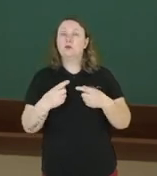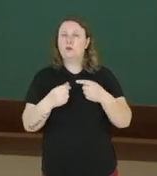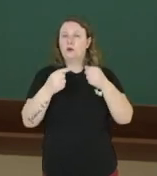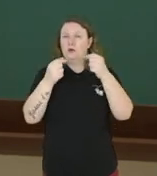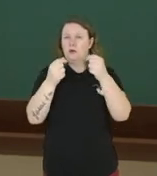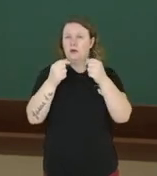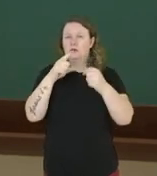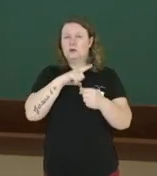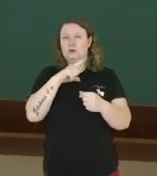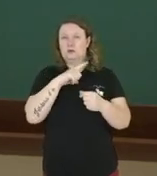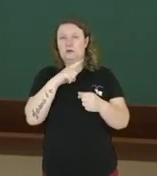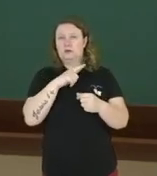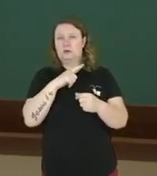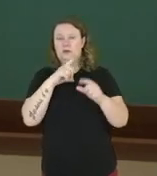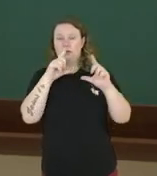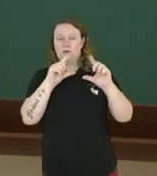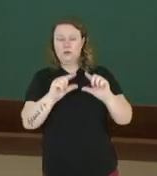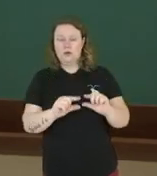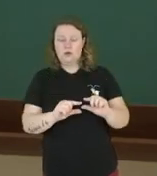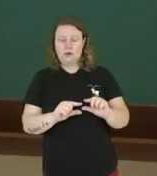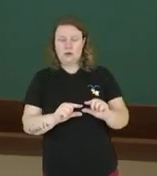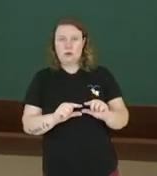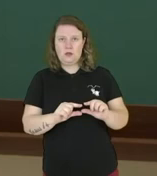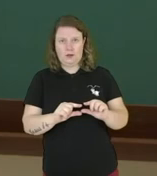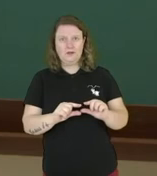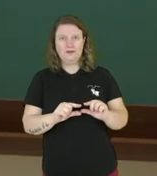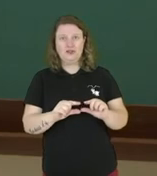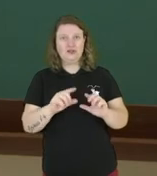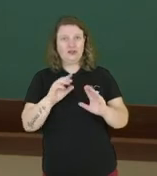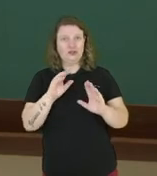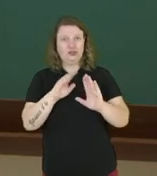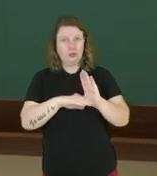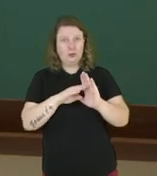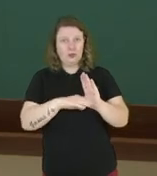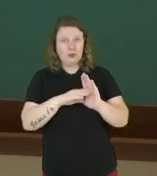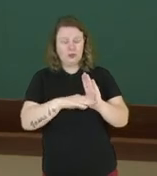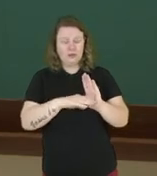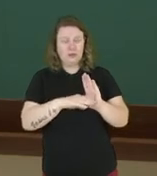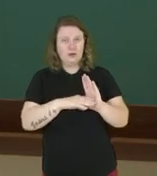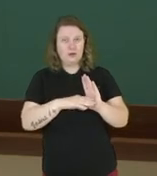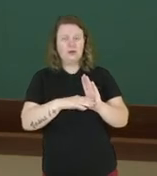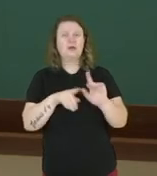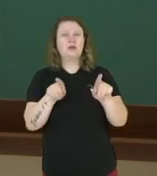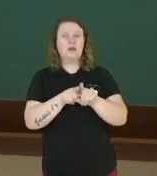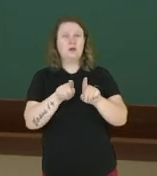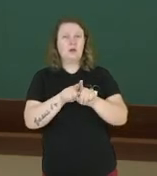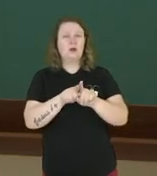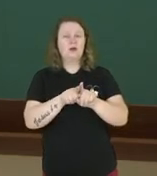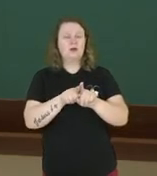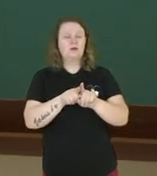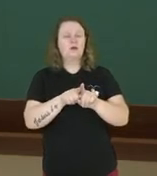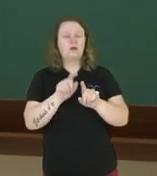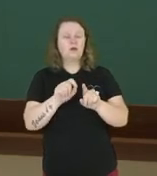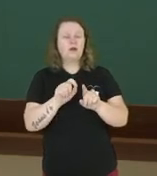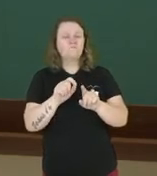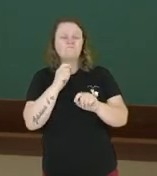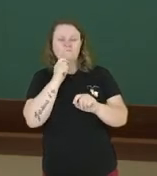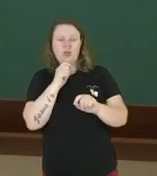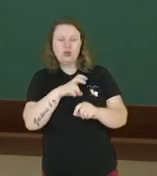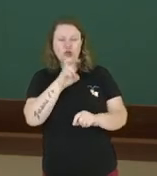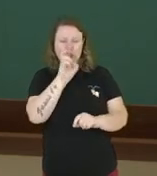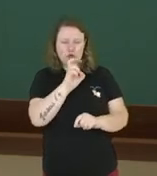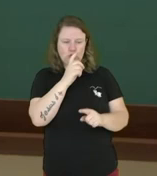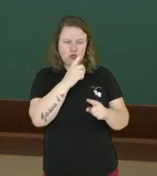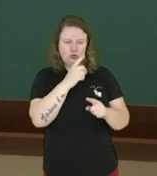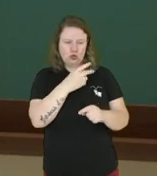haverá uma nota menos na bolsa. Então, a primeira retirada influenciará na probabilidade da segunda. Eu tinha 5 cédulas da